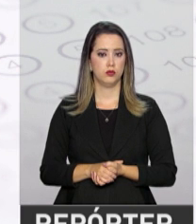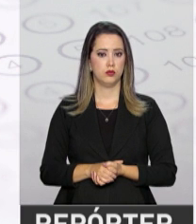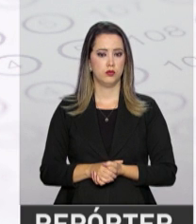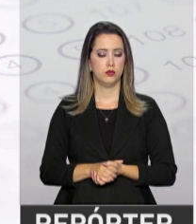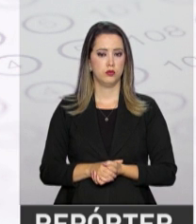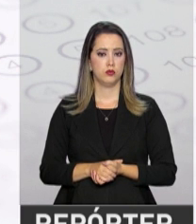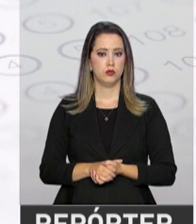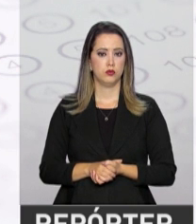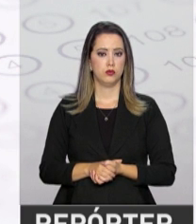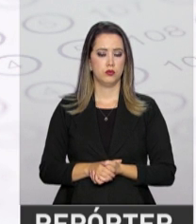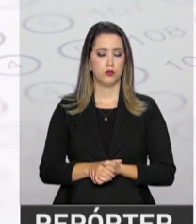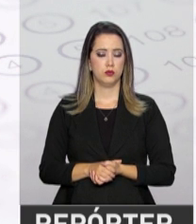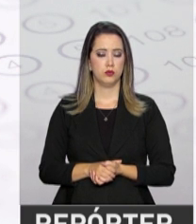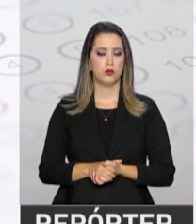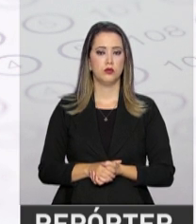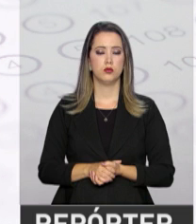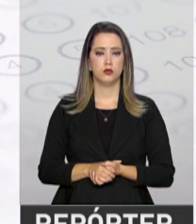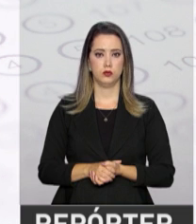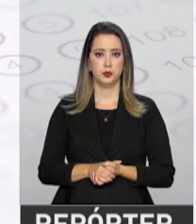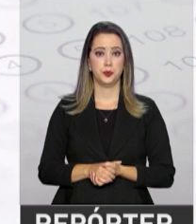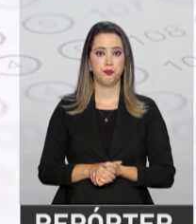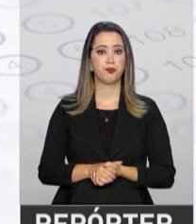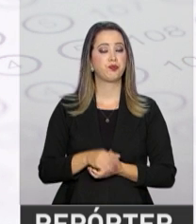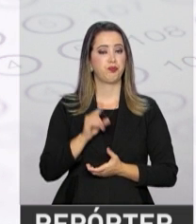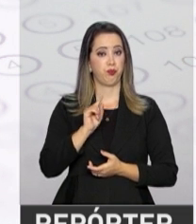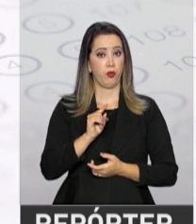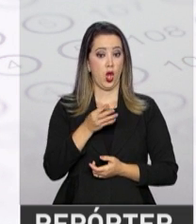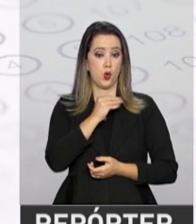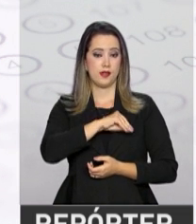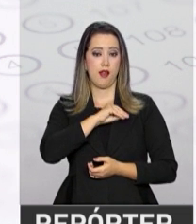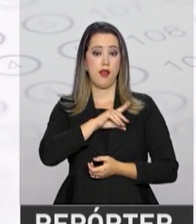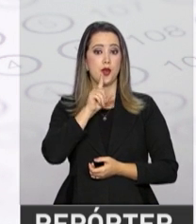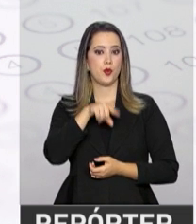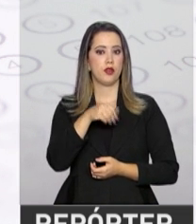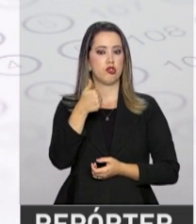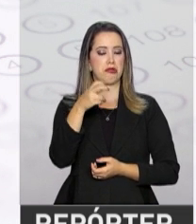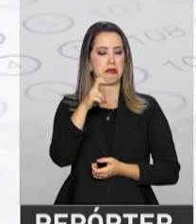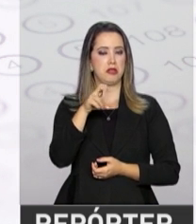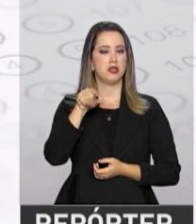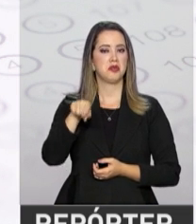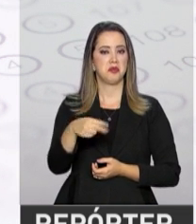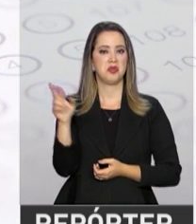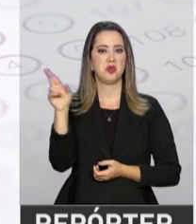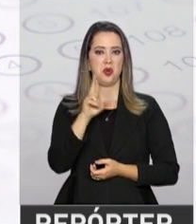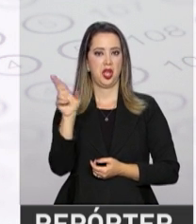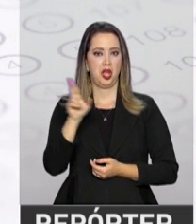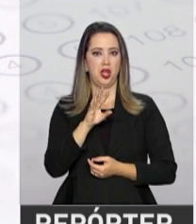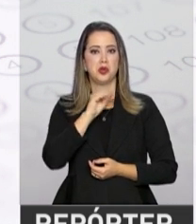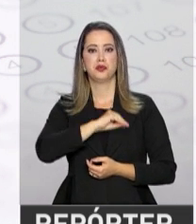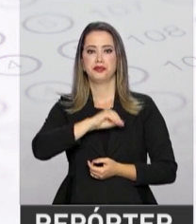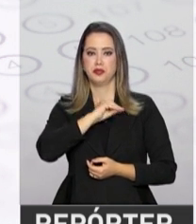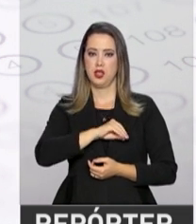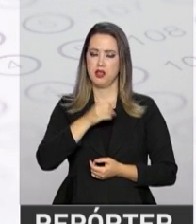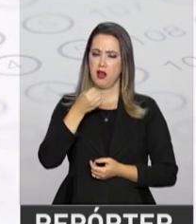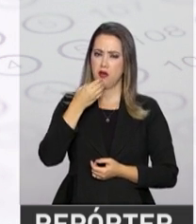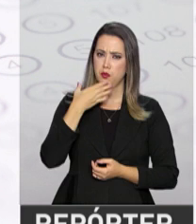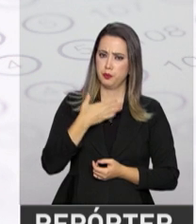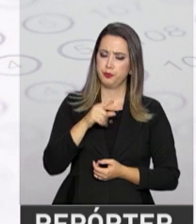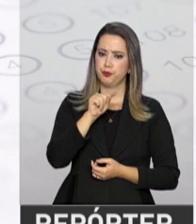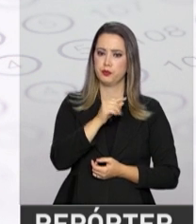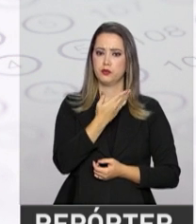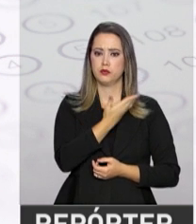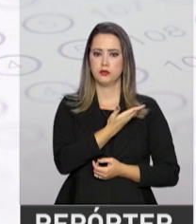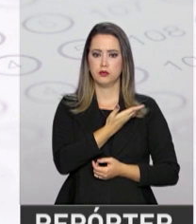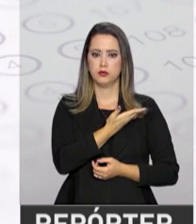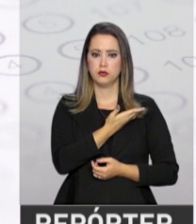arquivologia e biblioteconomia o salário inicial é de 15 mil trezentos e doze reais e setenta